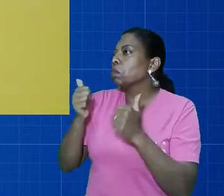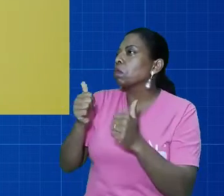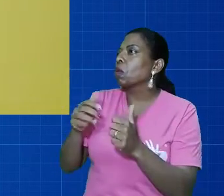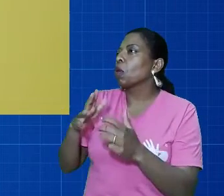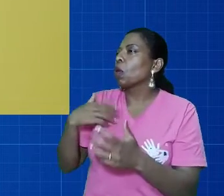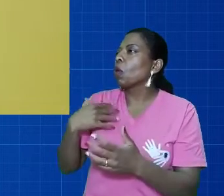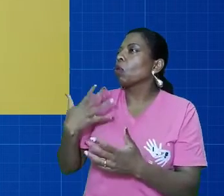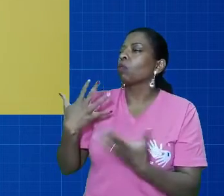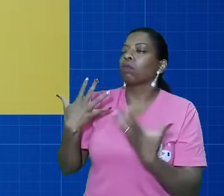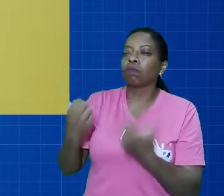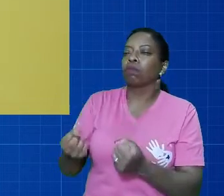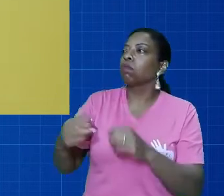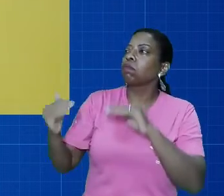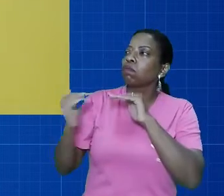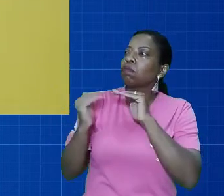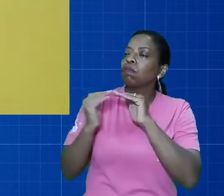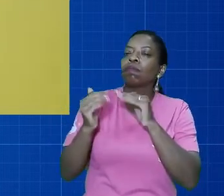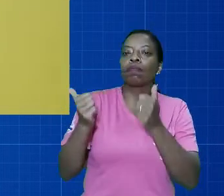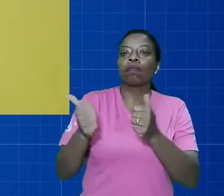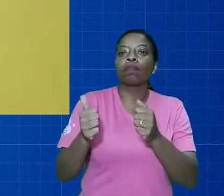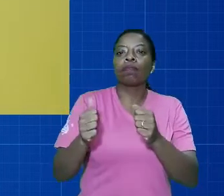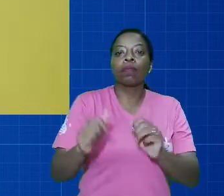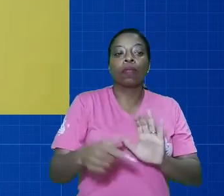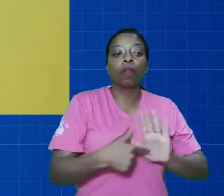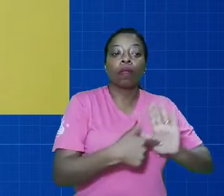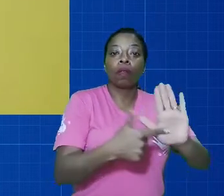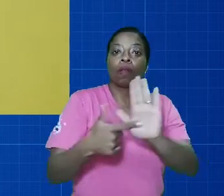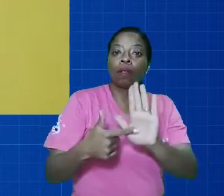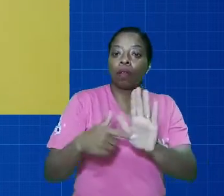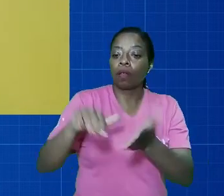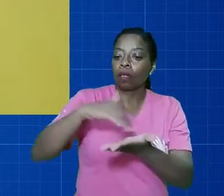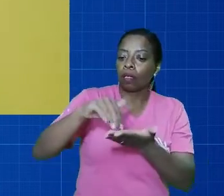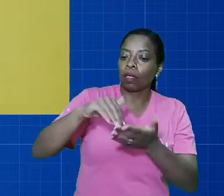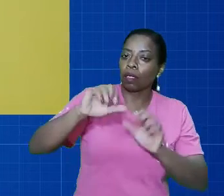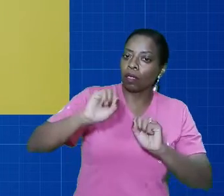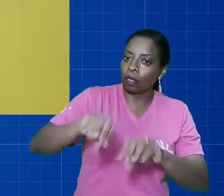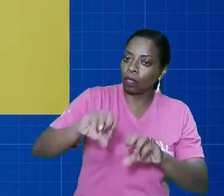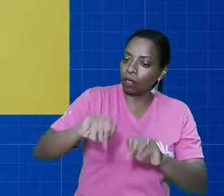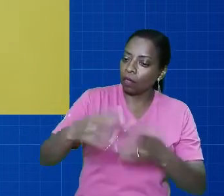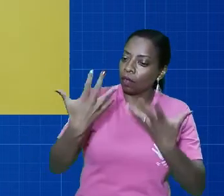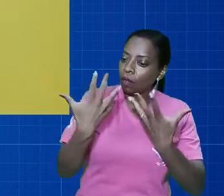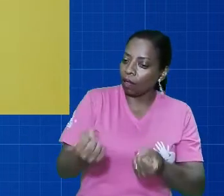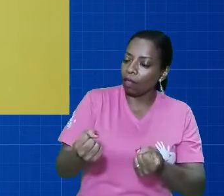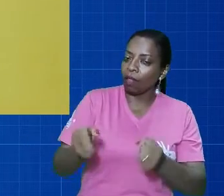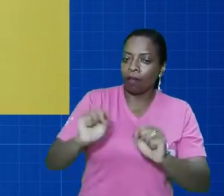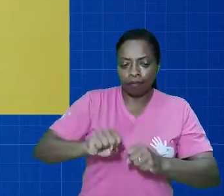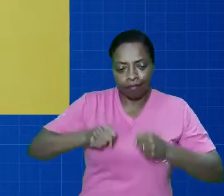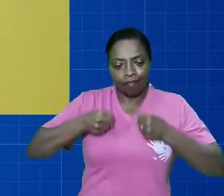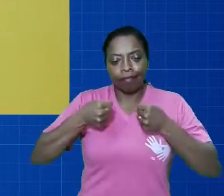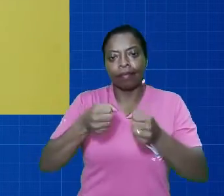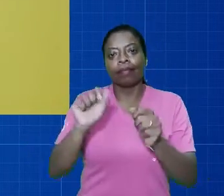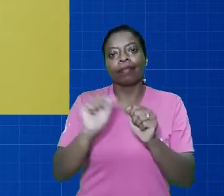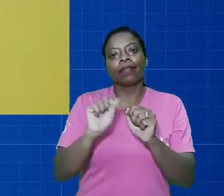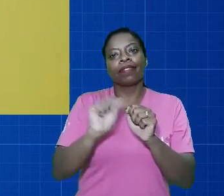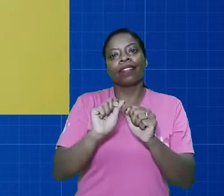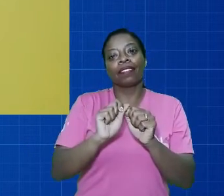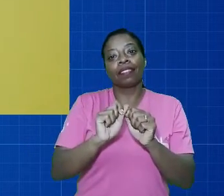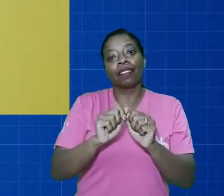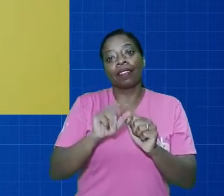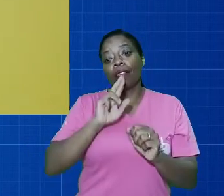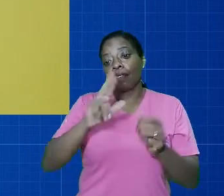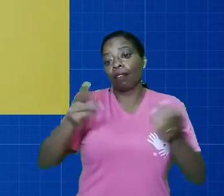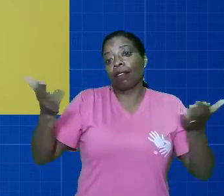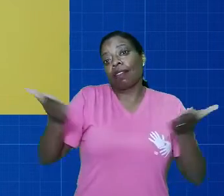um encontro que deu muito certo entre essas pessoas por esse período. E o resultado é esse aí, né? 30 anos,